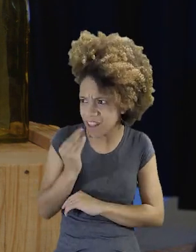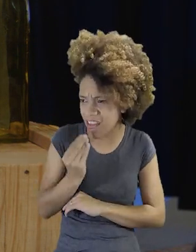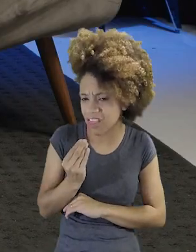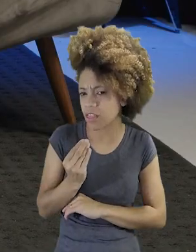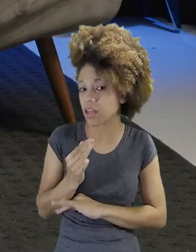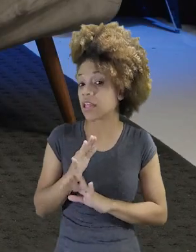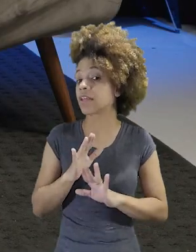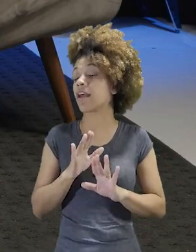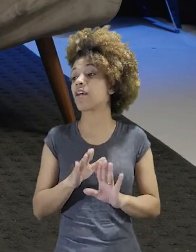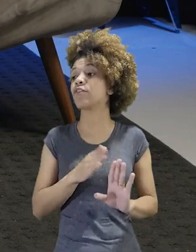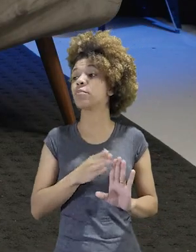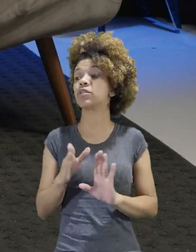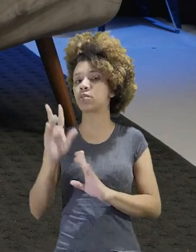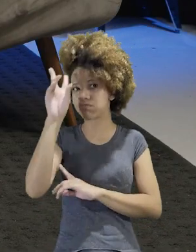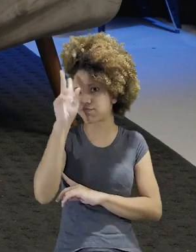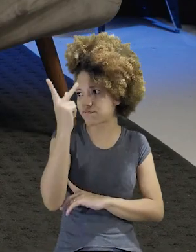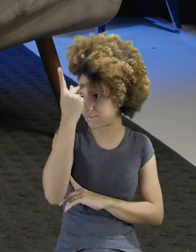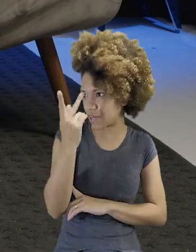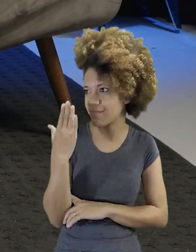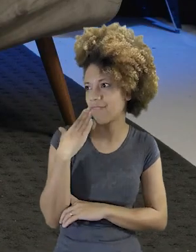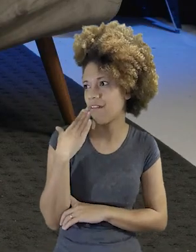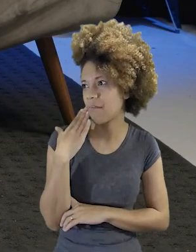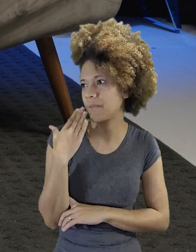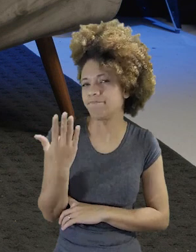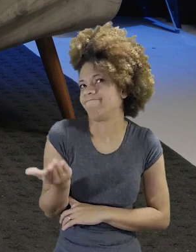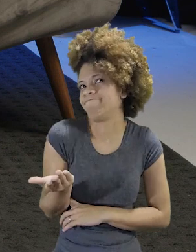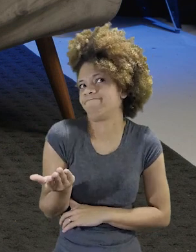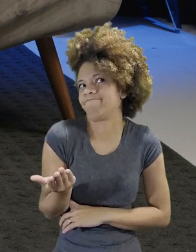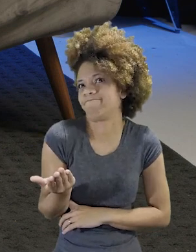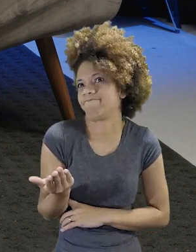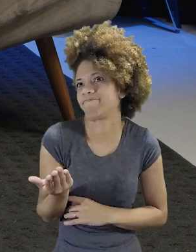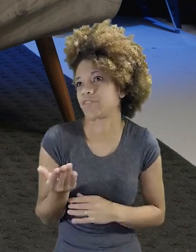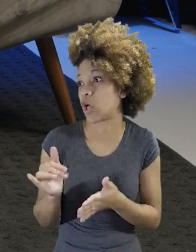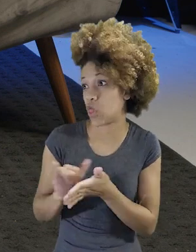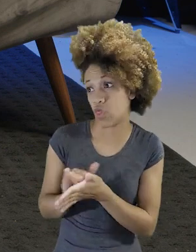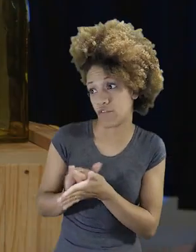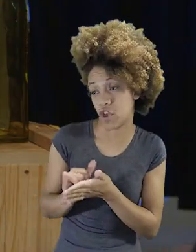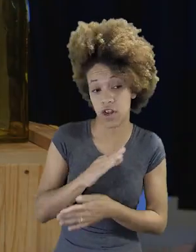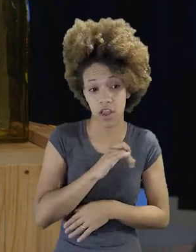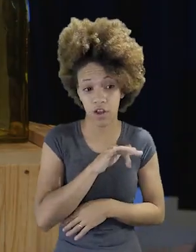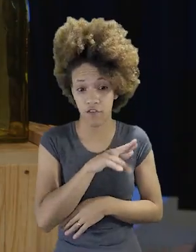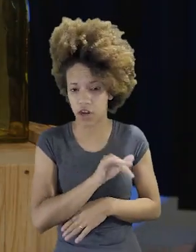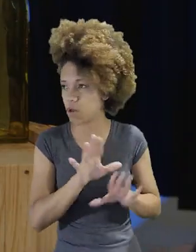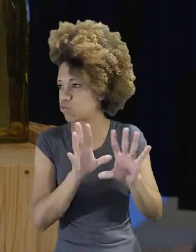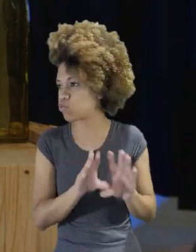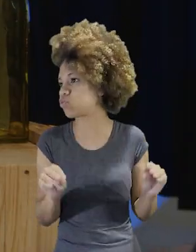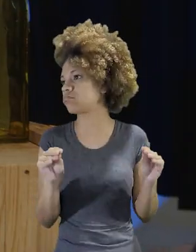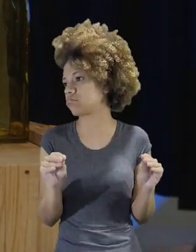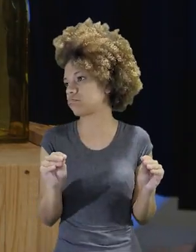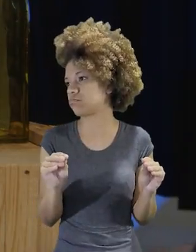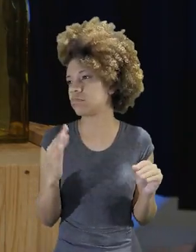gente tem na mesa e aí e aí foi uma hora que tipo a coisa é Nova Iorque